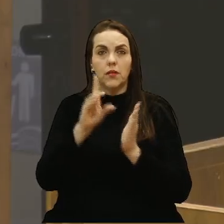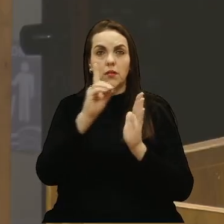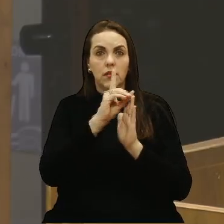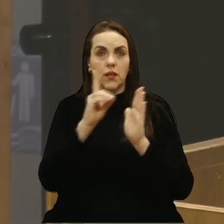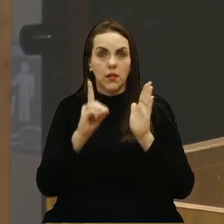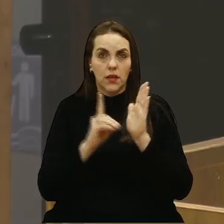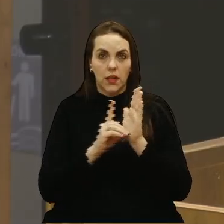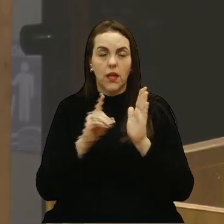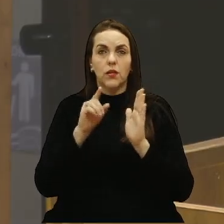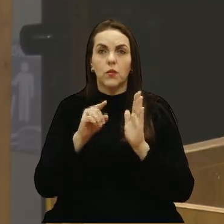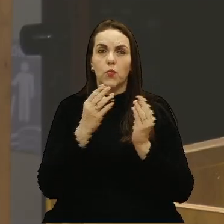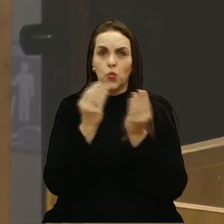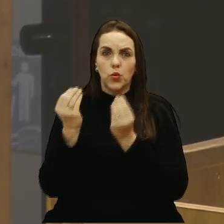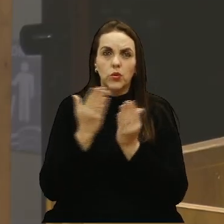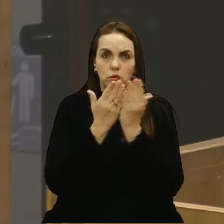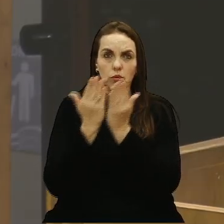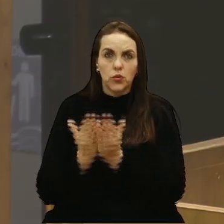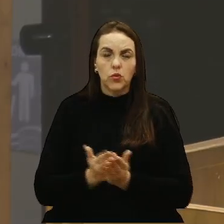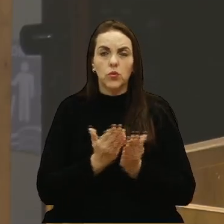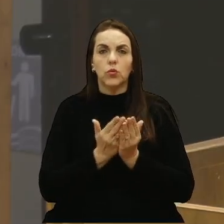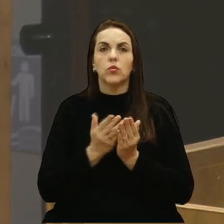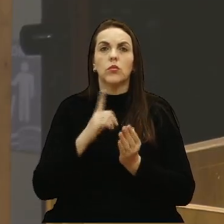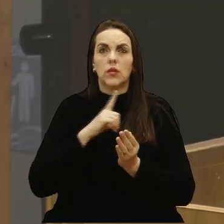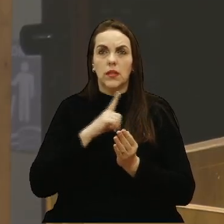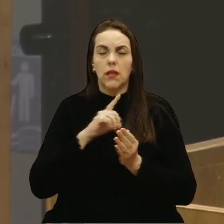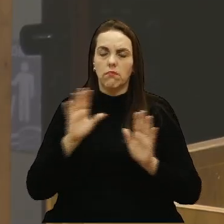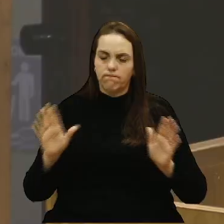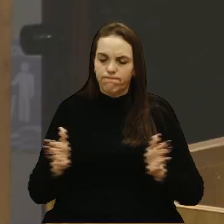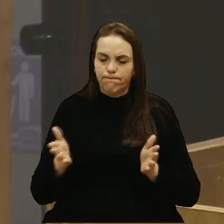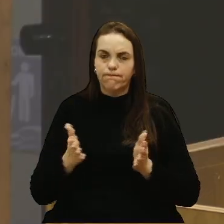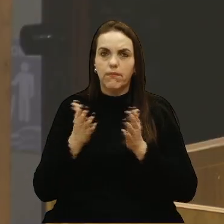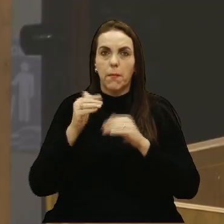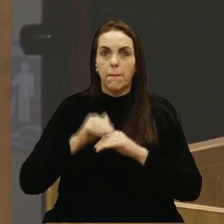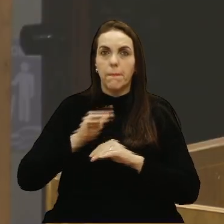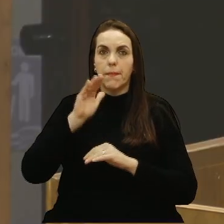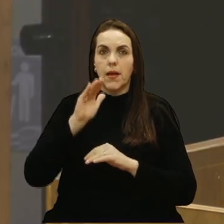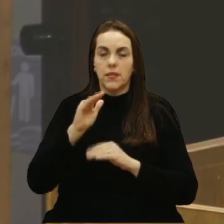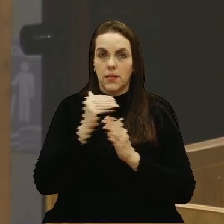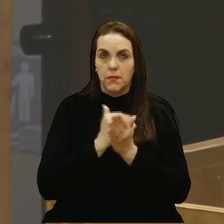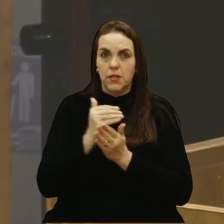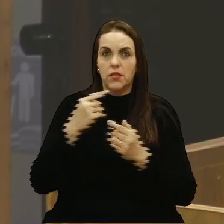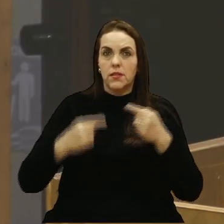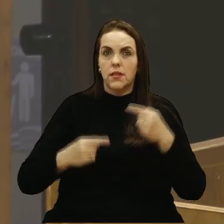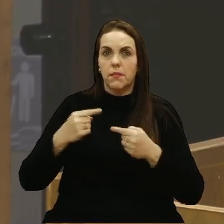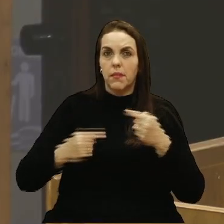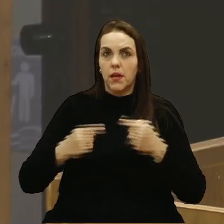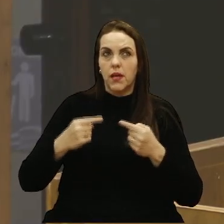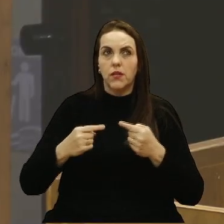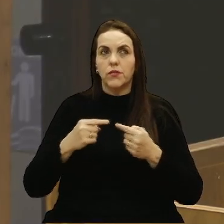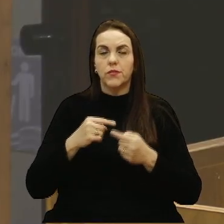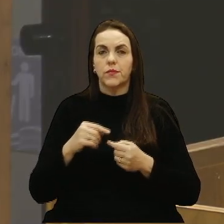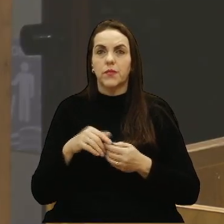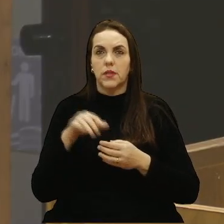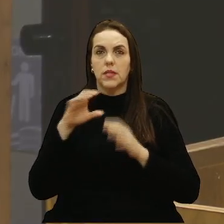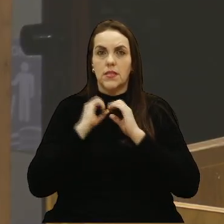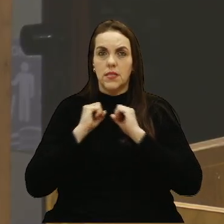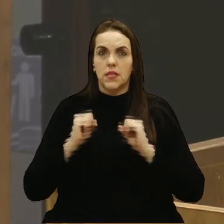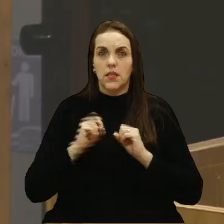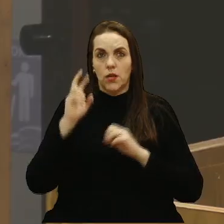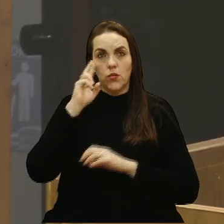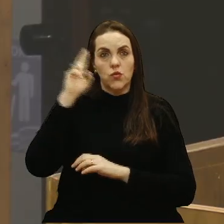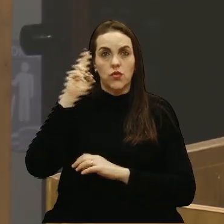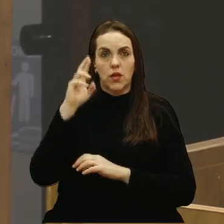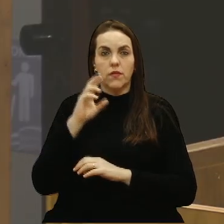fruto de bastante estudo, e que teve um fomento maior a partir também de um debate do secretário-chefe da Casa Civil com